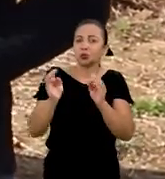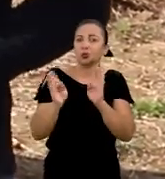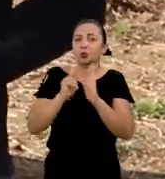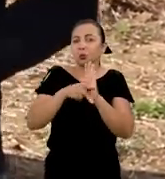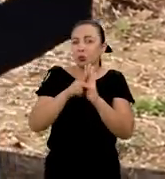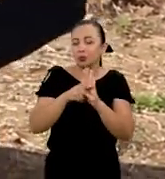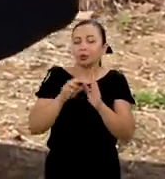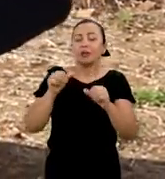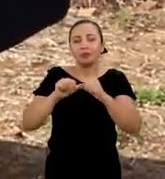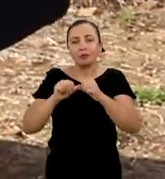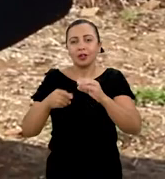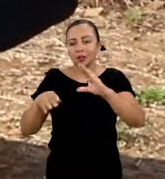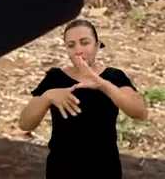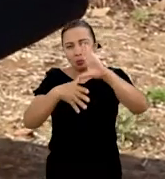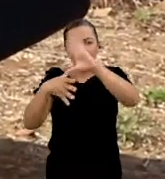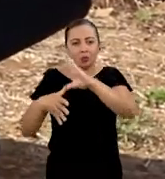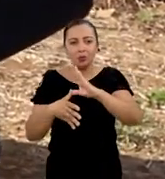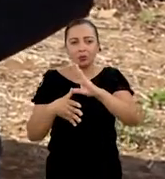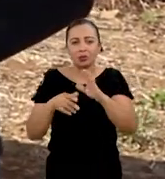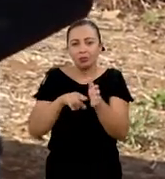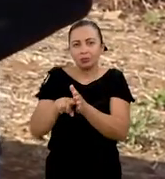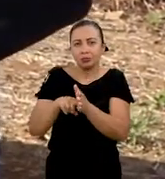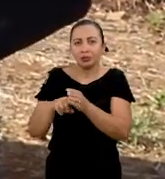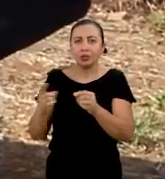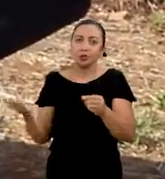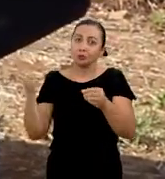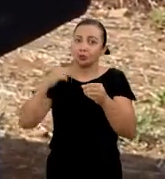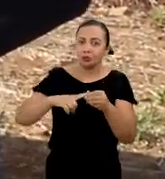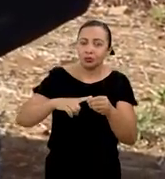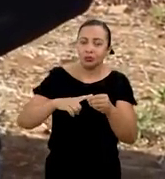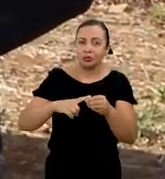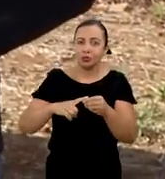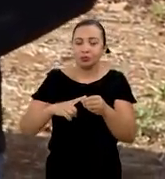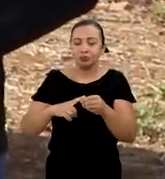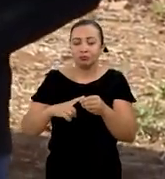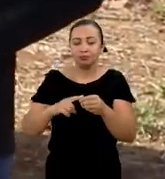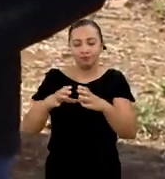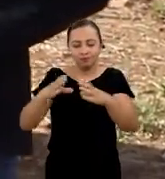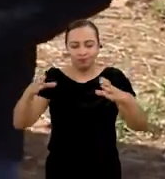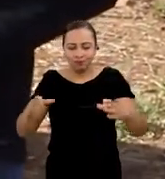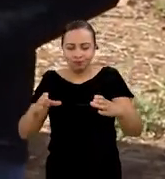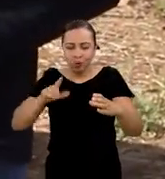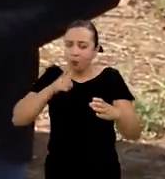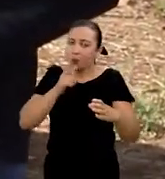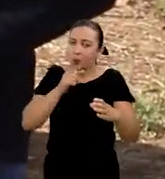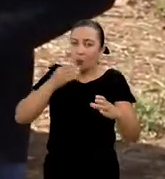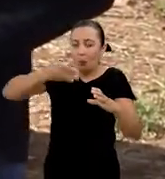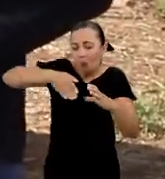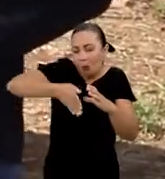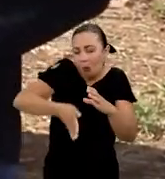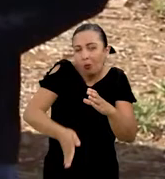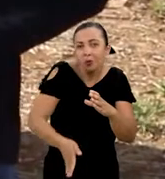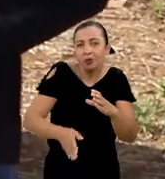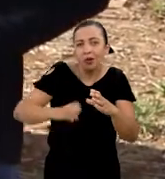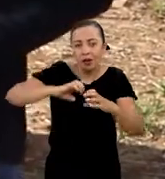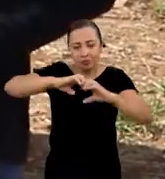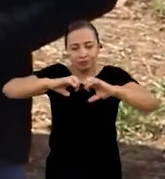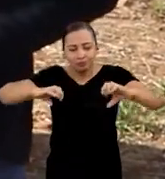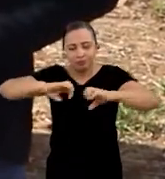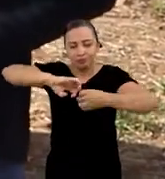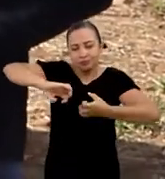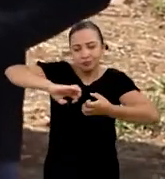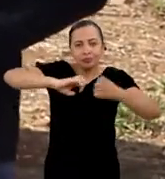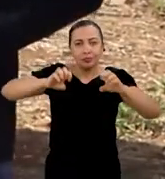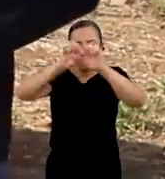desse novo projeto e a gente fez um mapeamento e a gente chega no posto a procedimento bem simples nós desmontamos